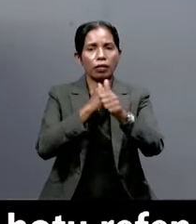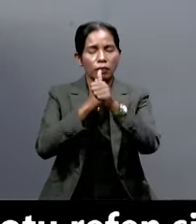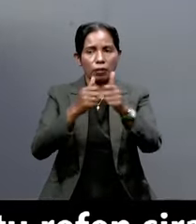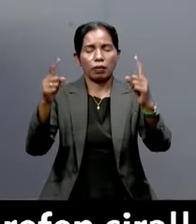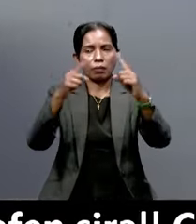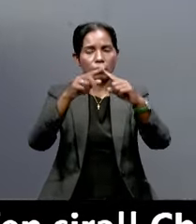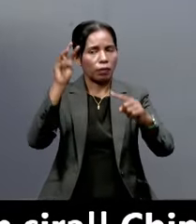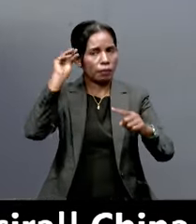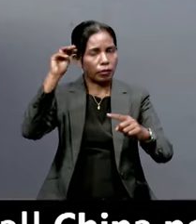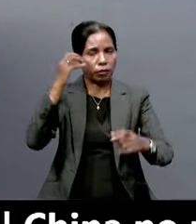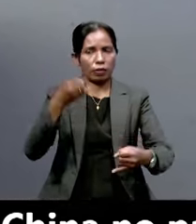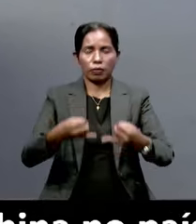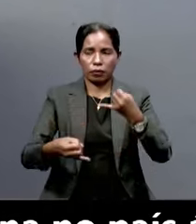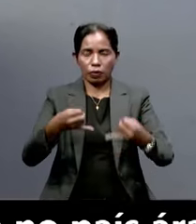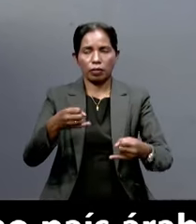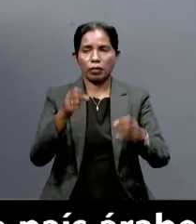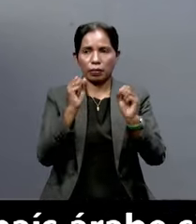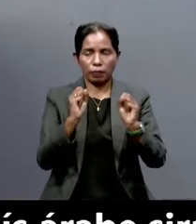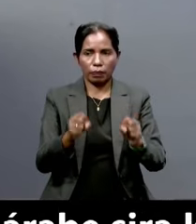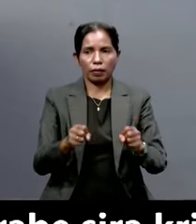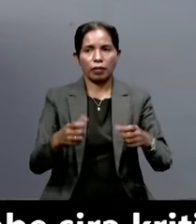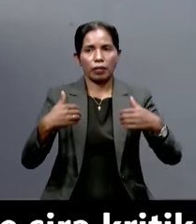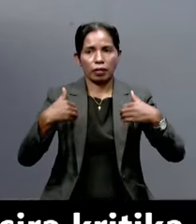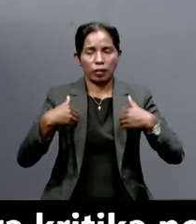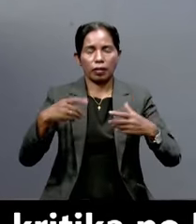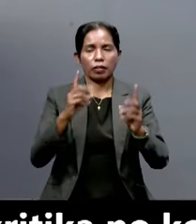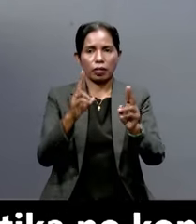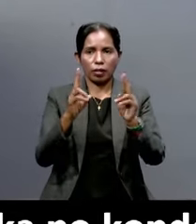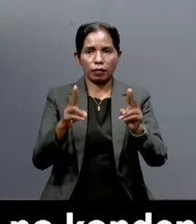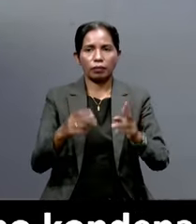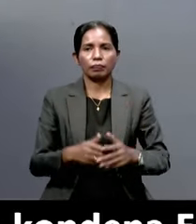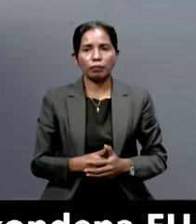Ministério Justiça atobele iha atobele lalais